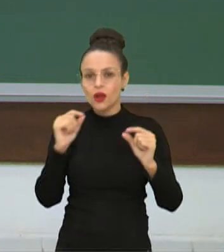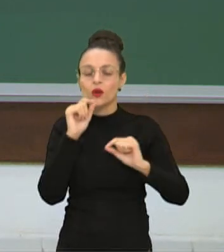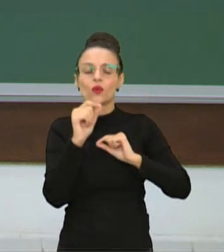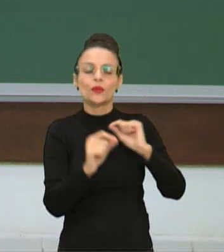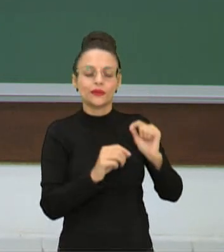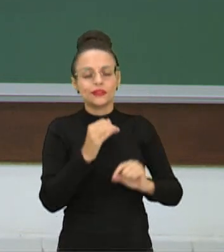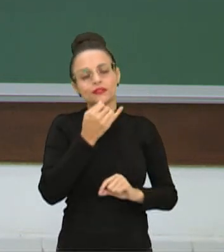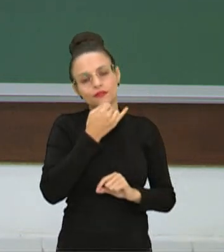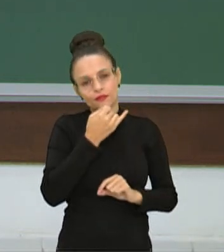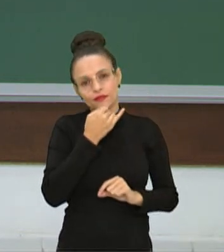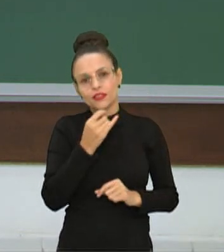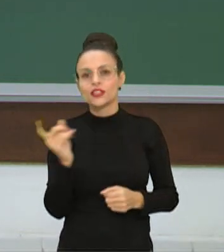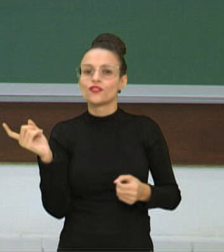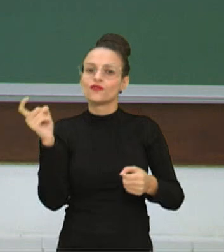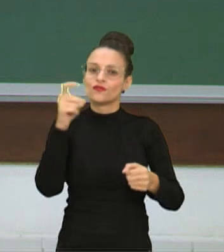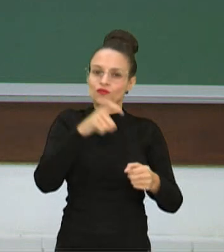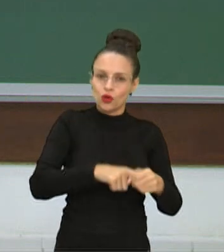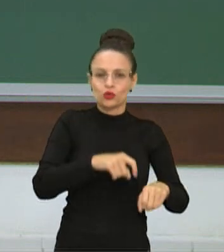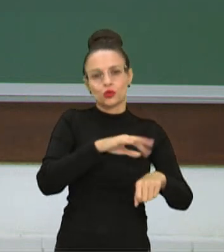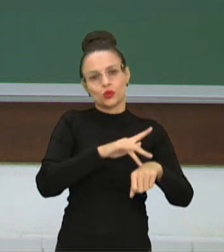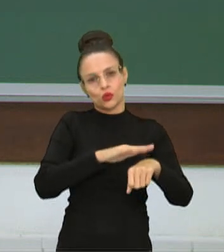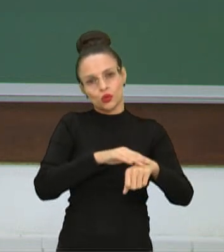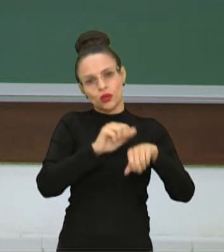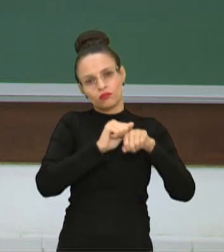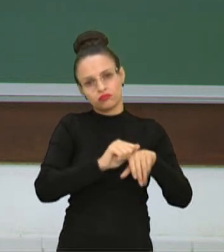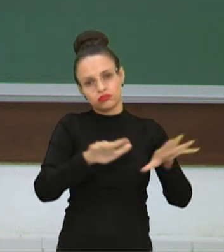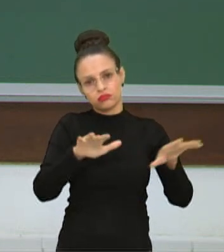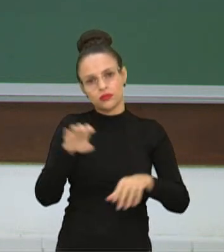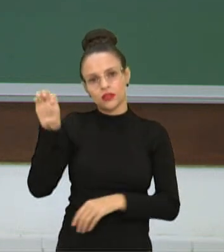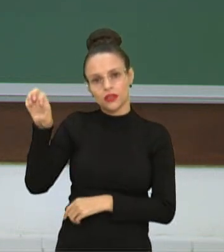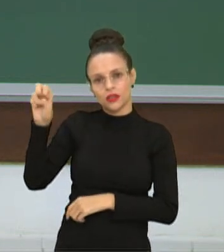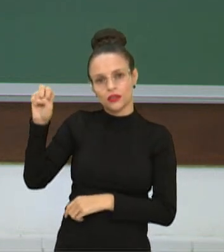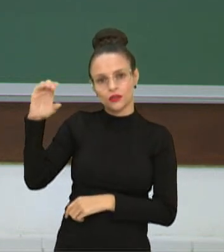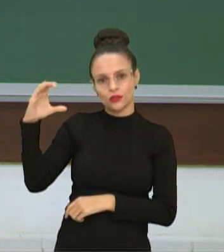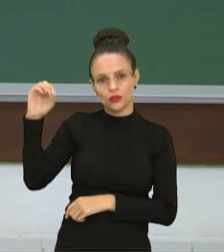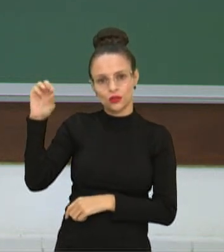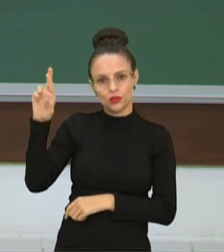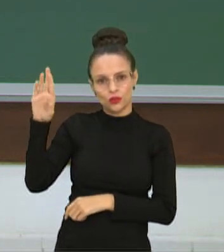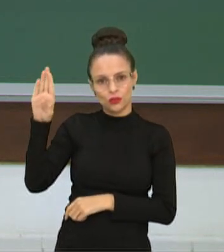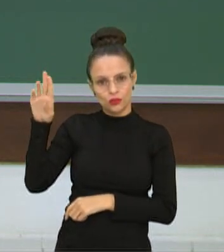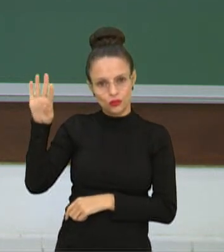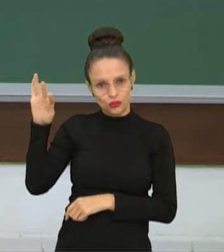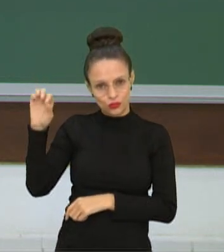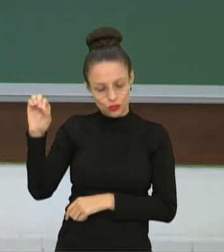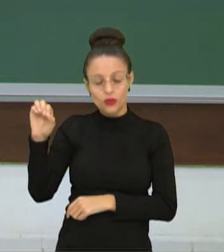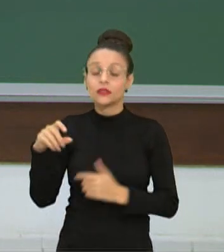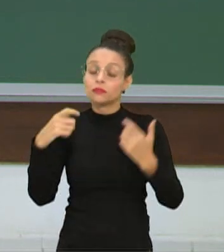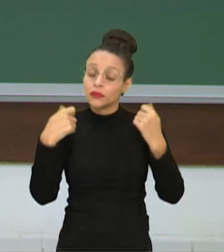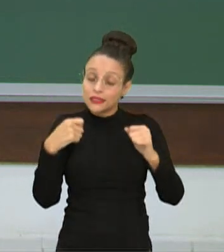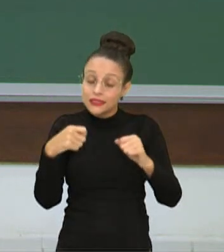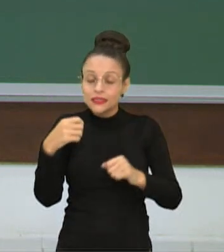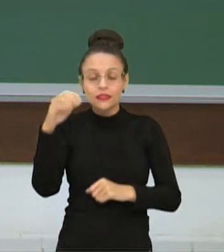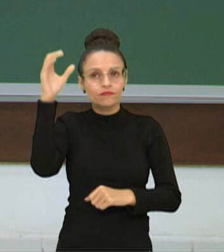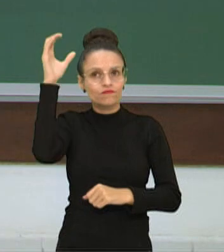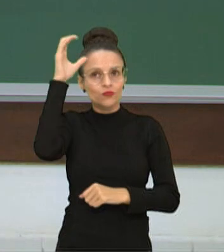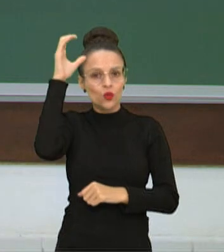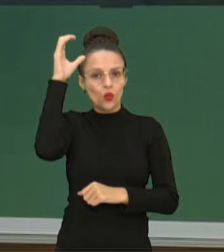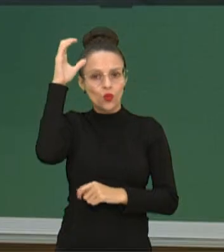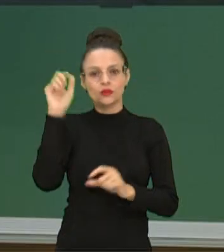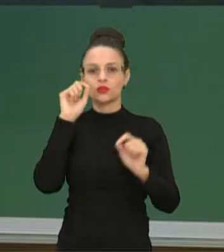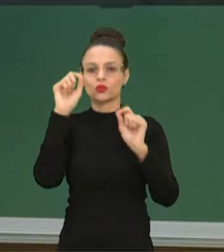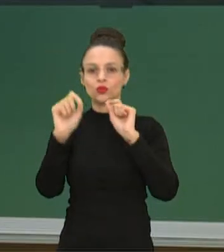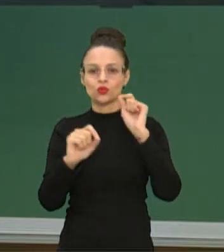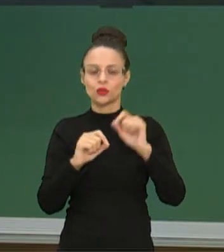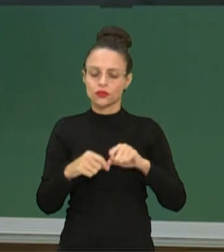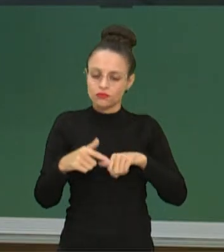infelizmente vários casos de escorbuto vêm acontecendo novamente, tá? Então, a gente precisa estar ciente, né, do